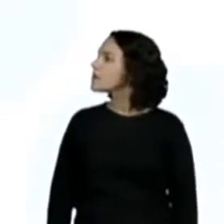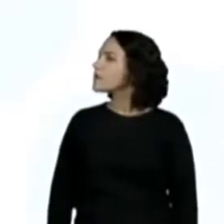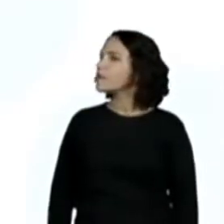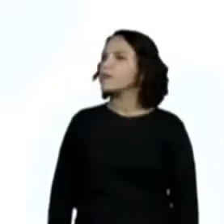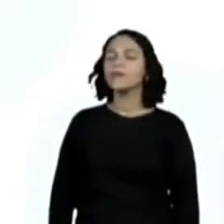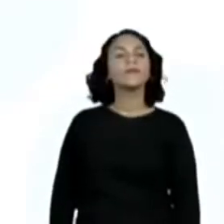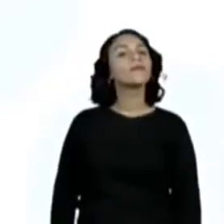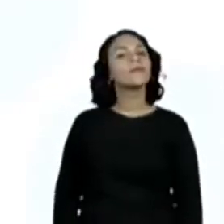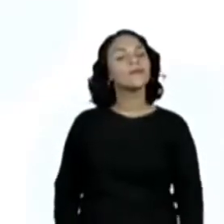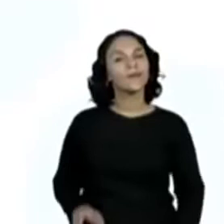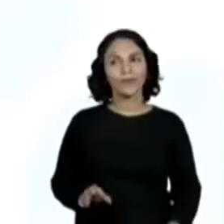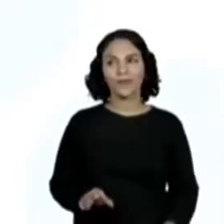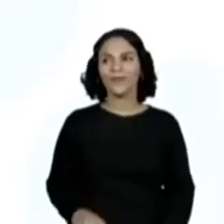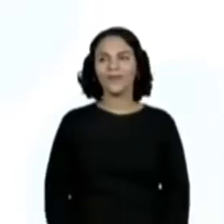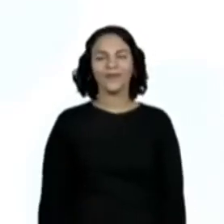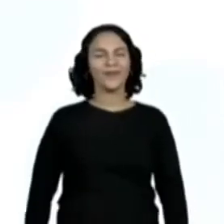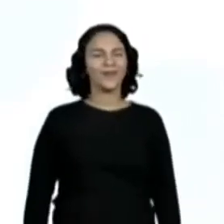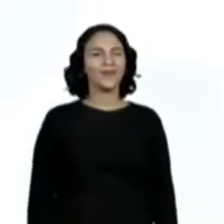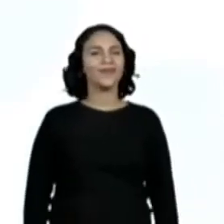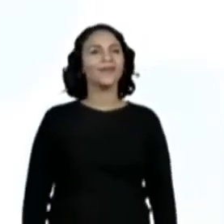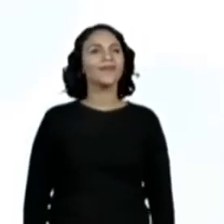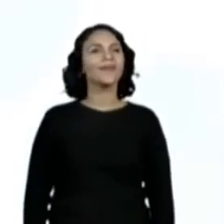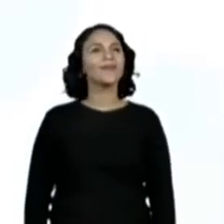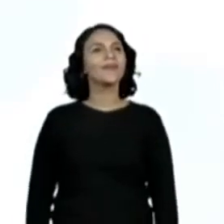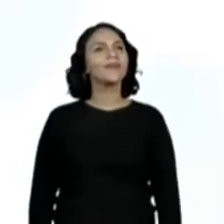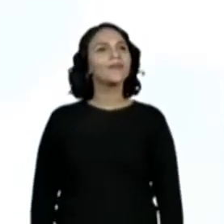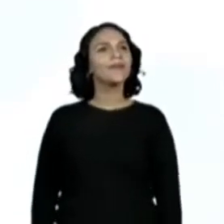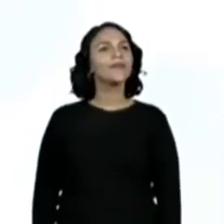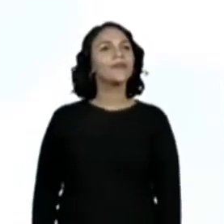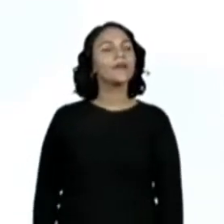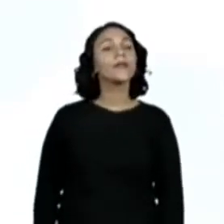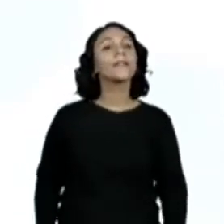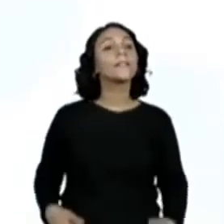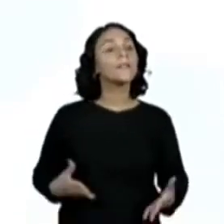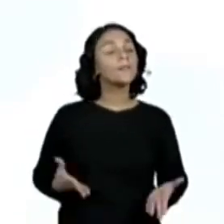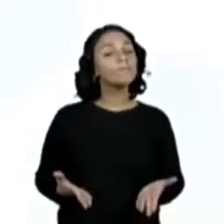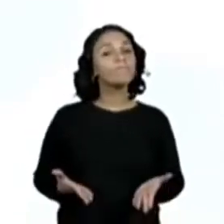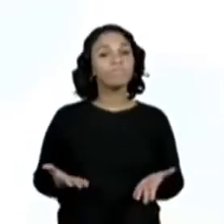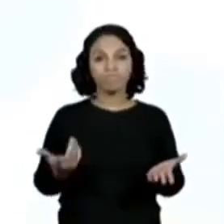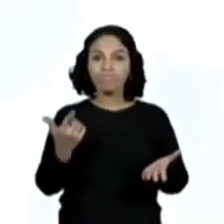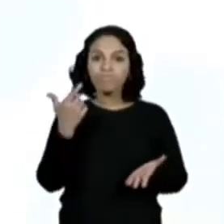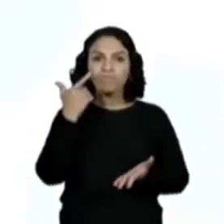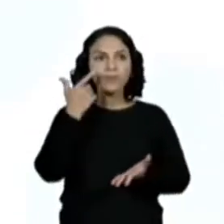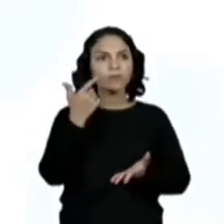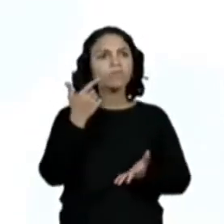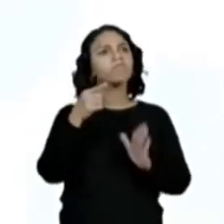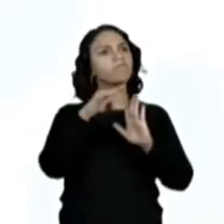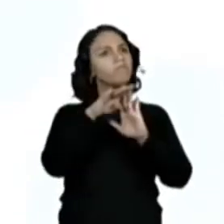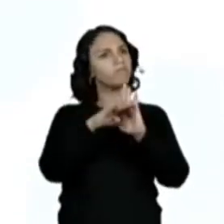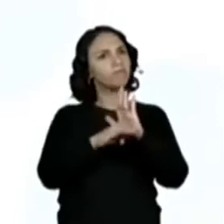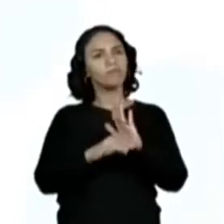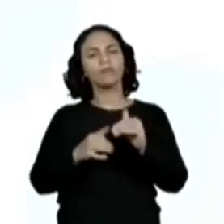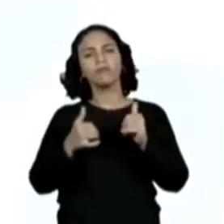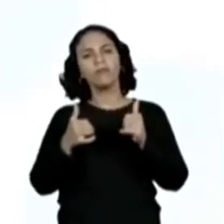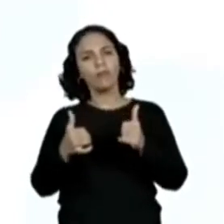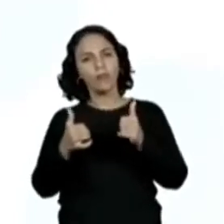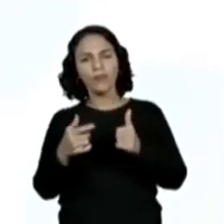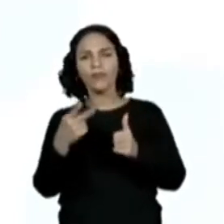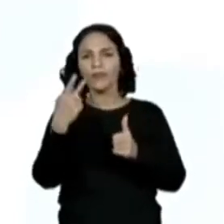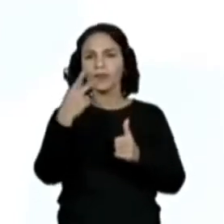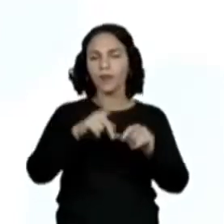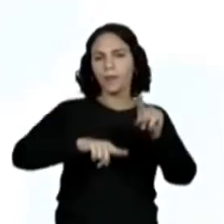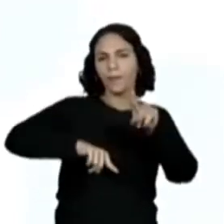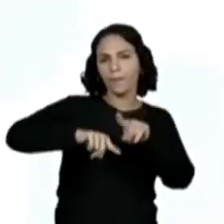O restante da palavra. Muito bom. Está acompanhando aí esse momento de escrita, fazendo aí a sua lista